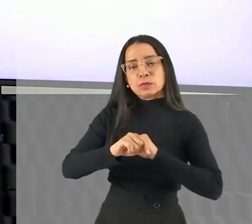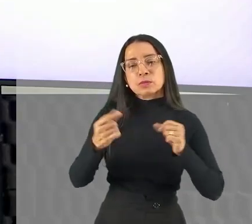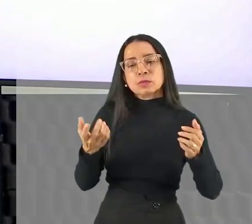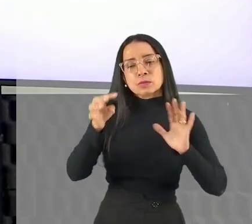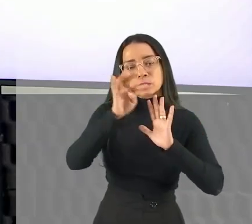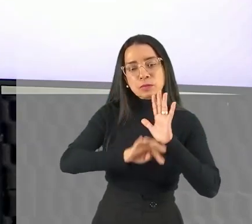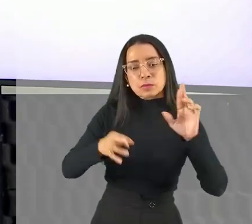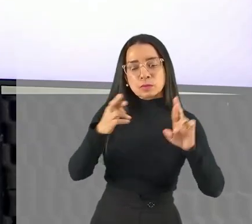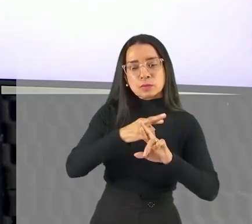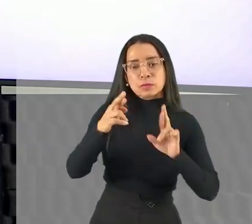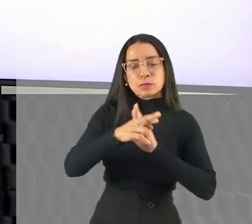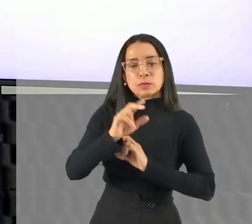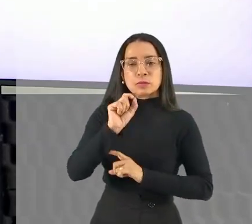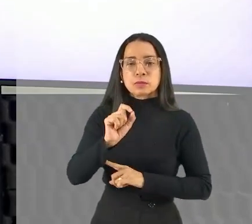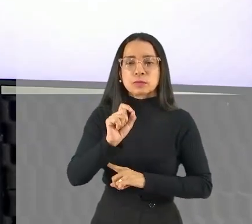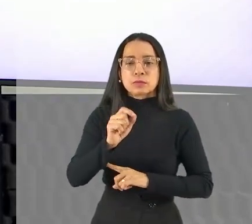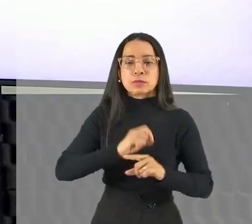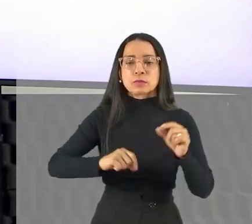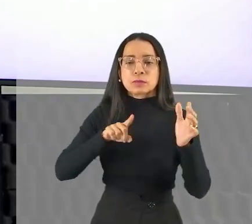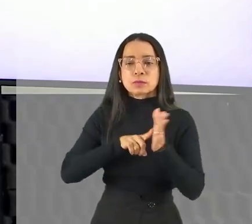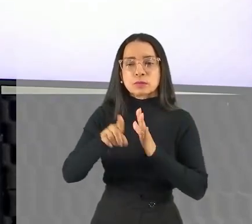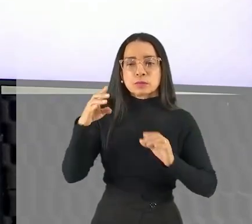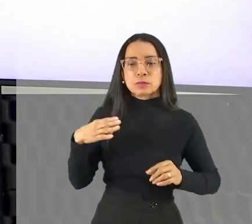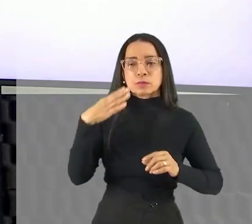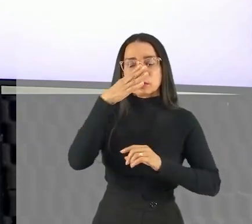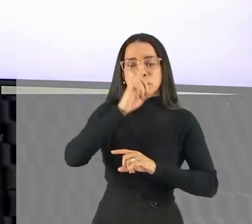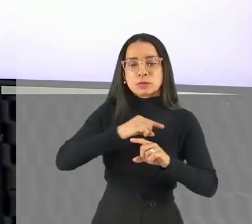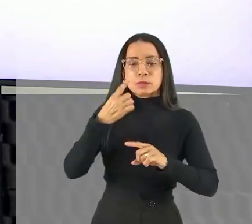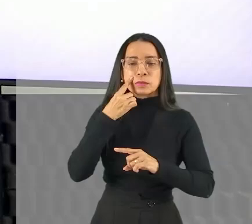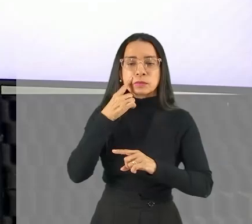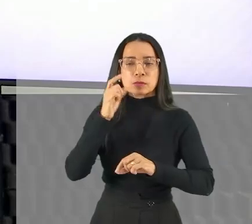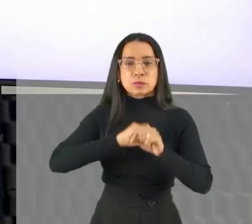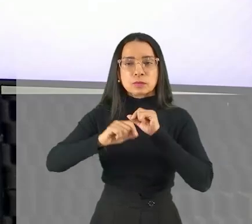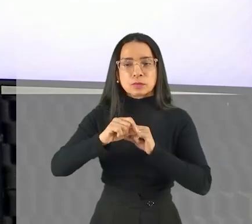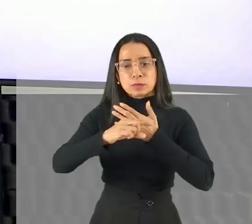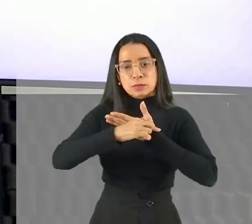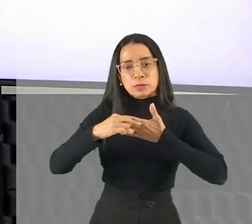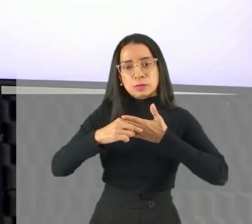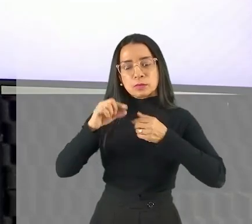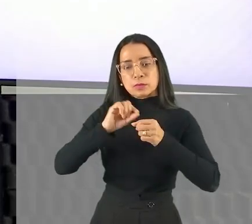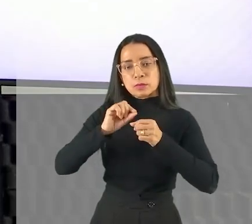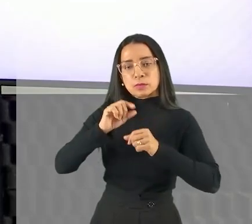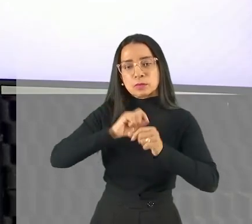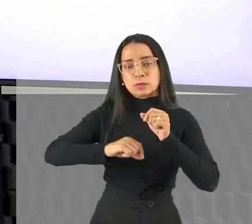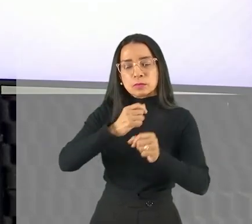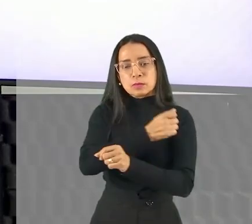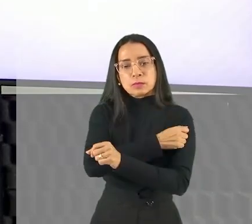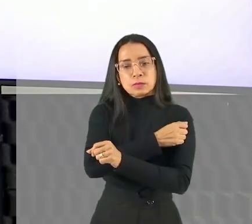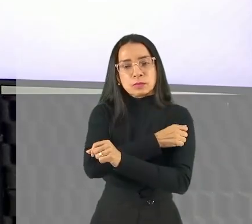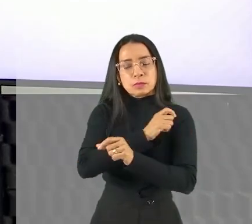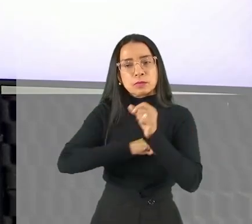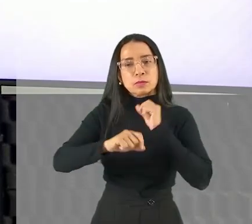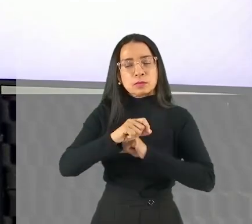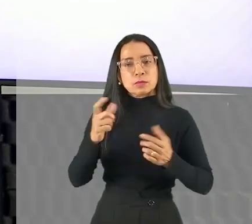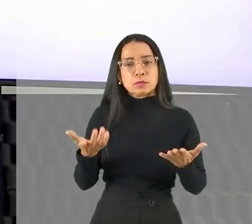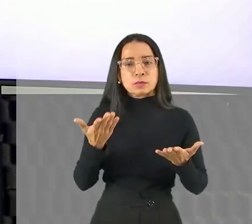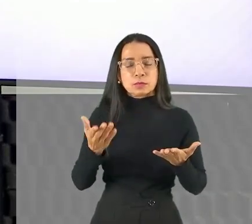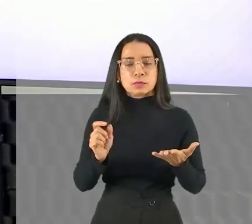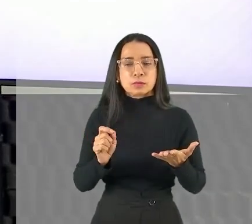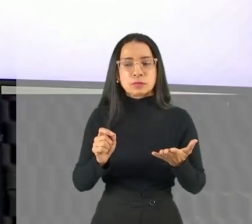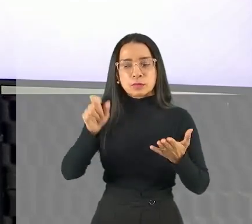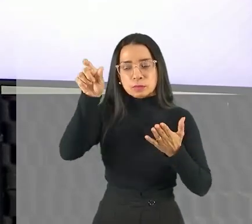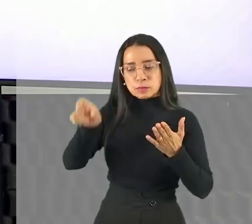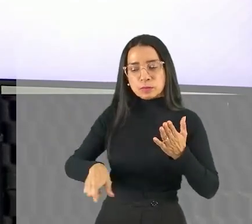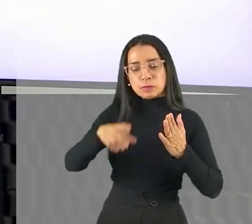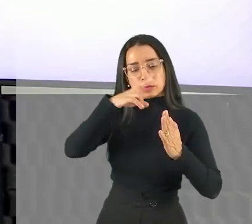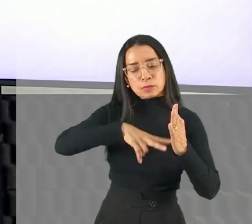relacionado a isso, e é essa questão principal que a gente vê que o autor quer fazer com que os alunos, com que os estudantes, com que os